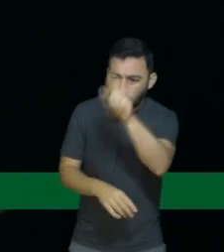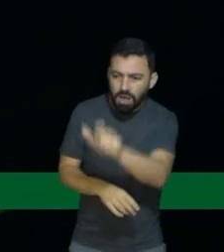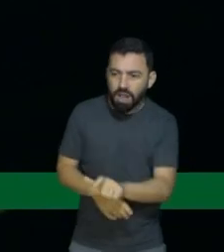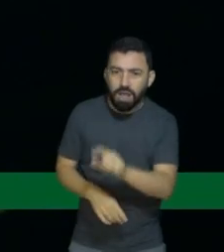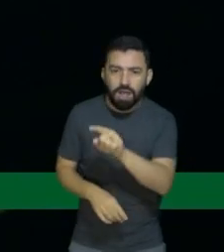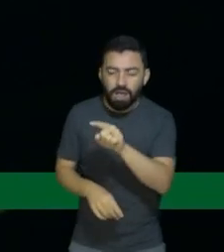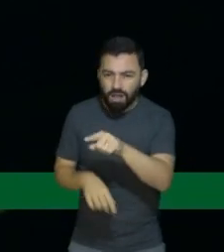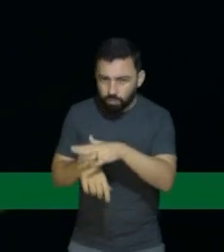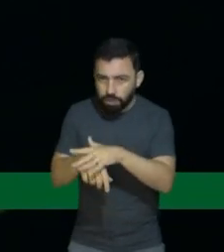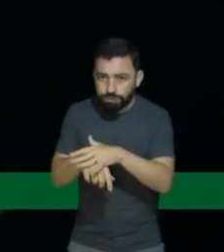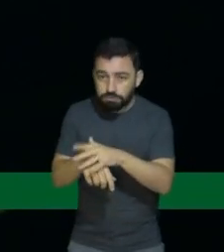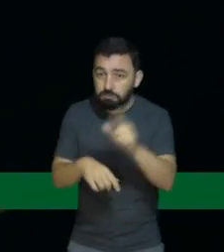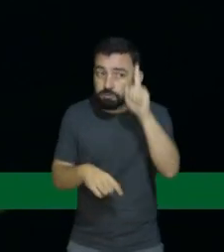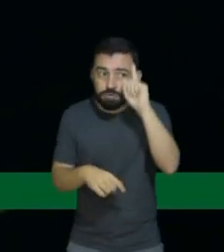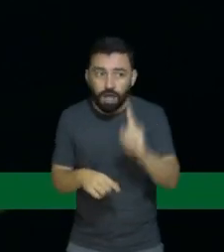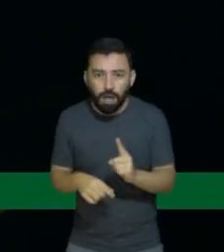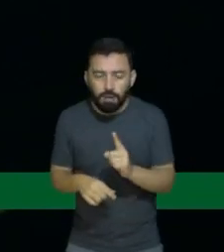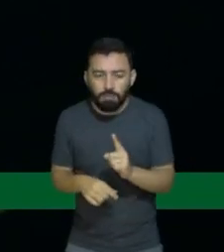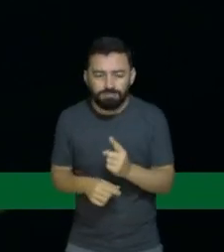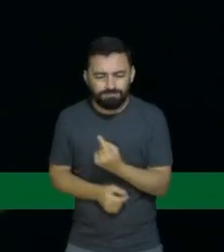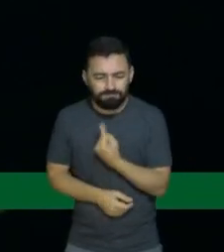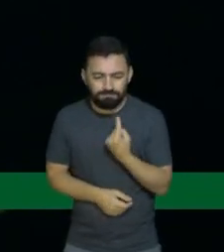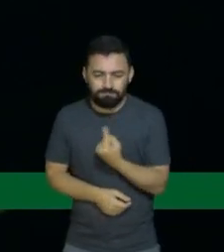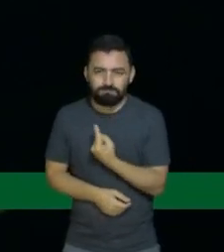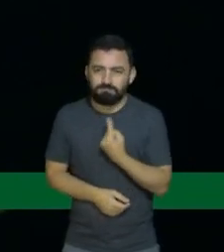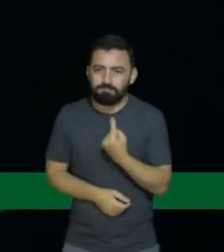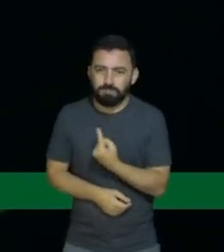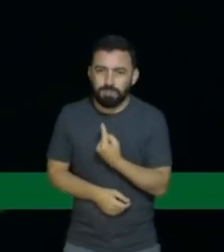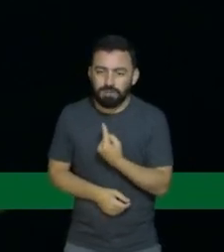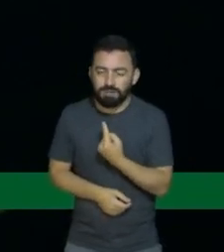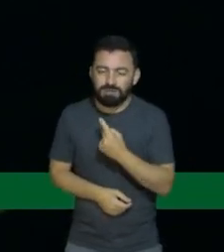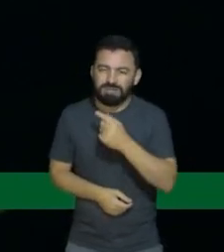perdido isolado e